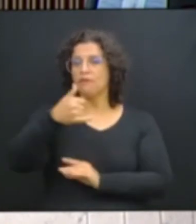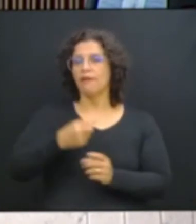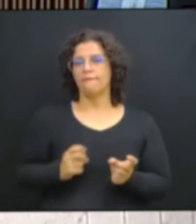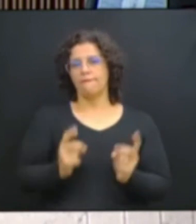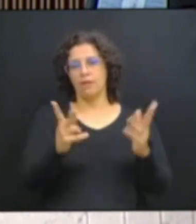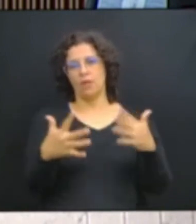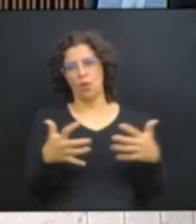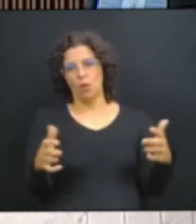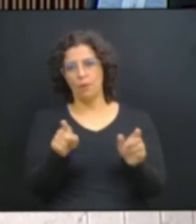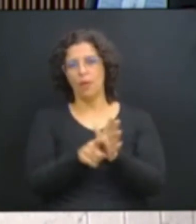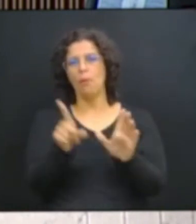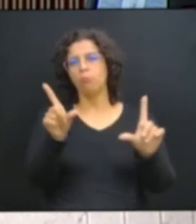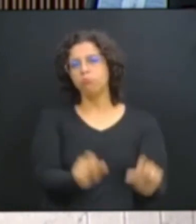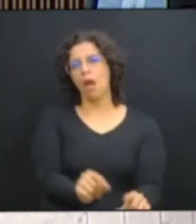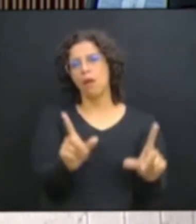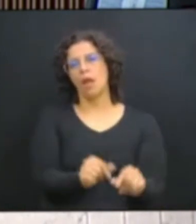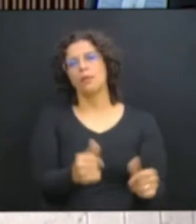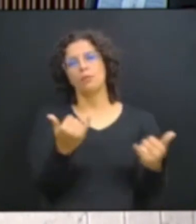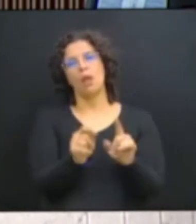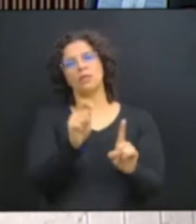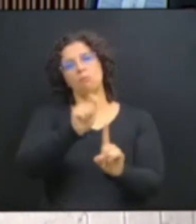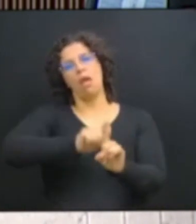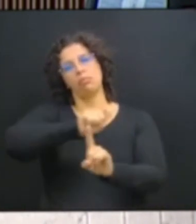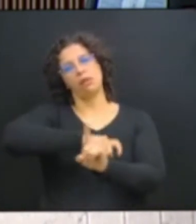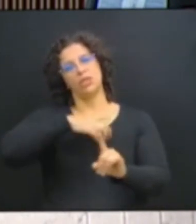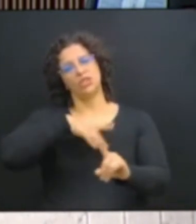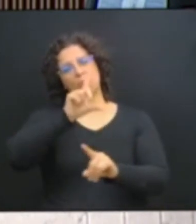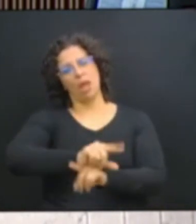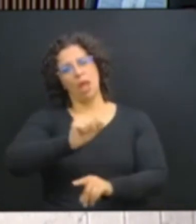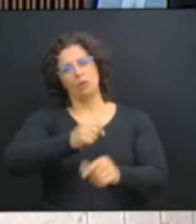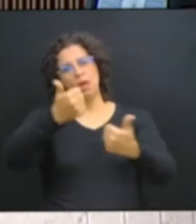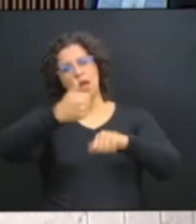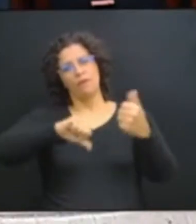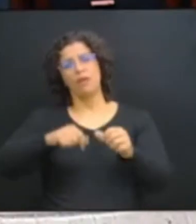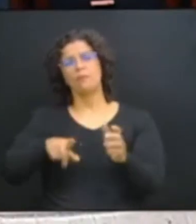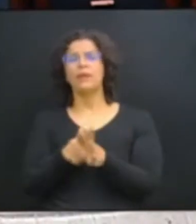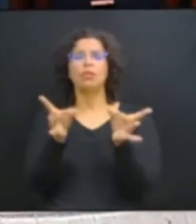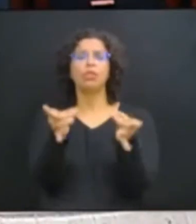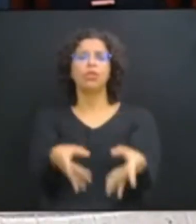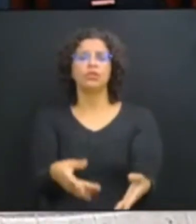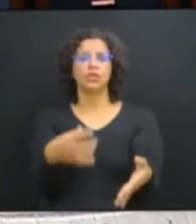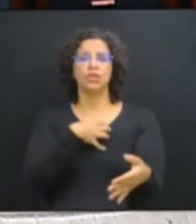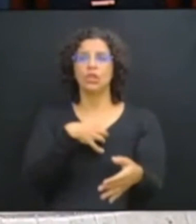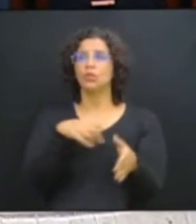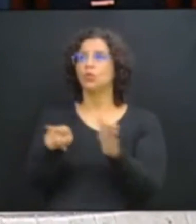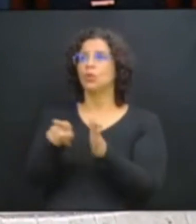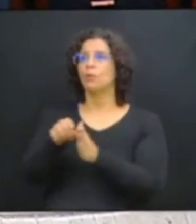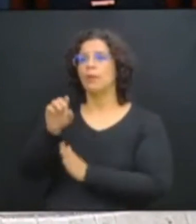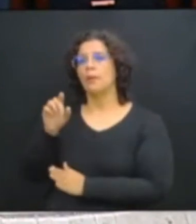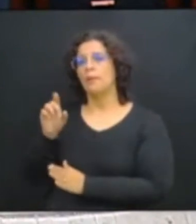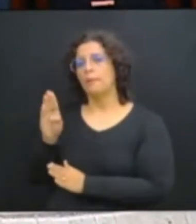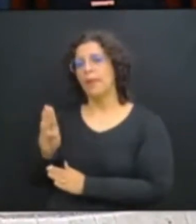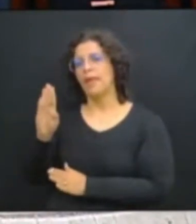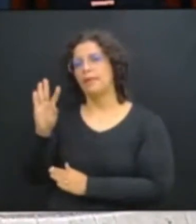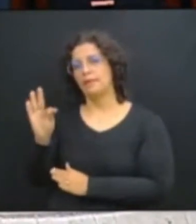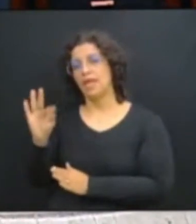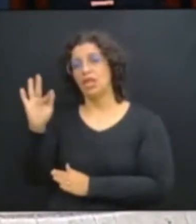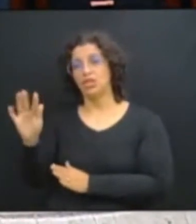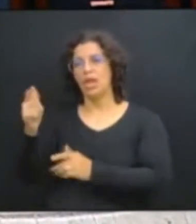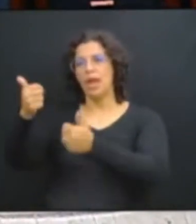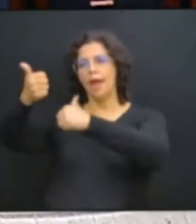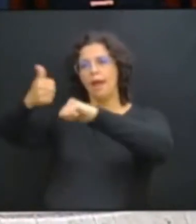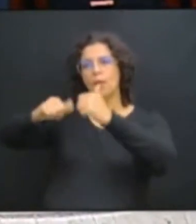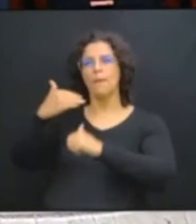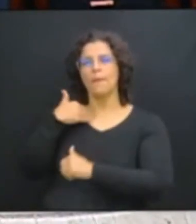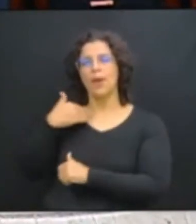venda da Copel a preço de banana, avaliada por uma quitanda chamada BTG Pactual. Prestem atenção no que eu